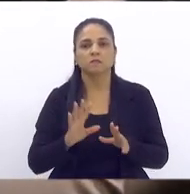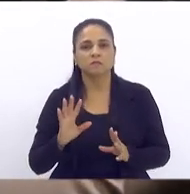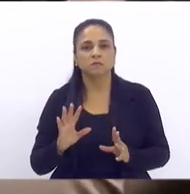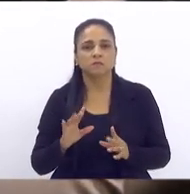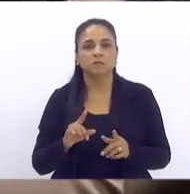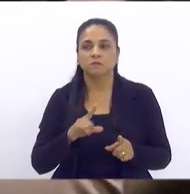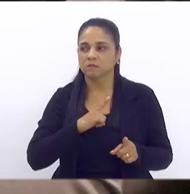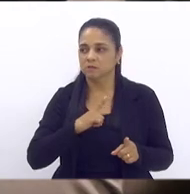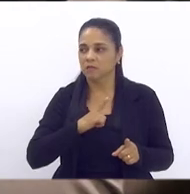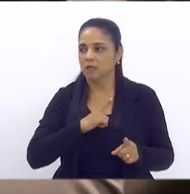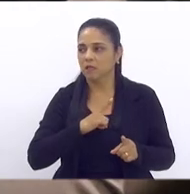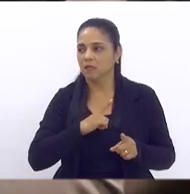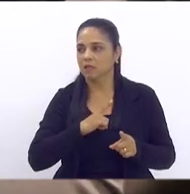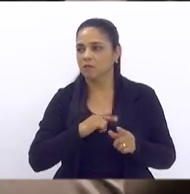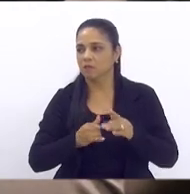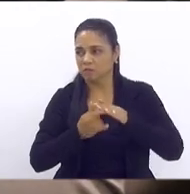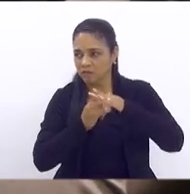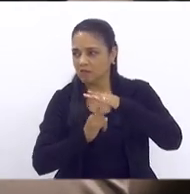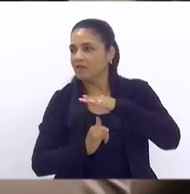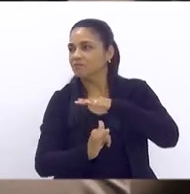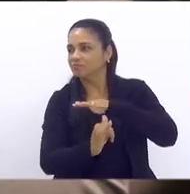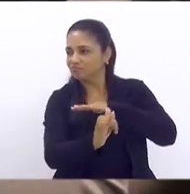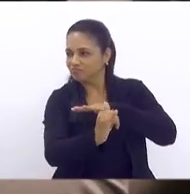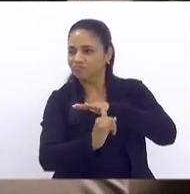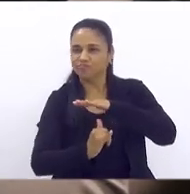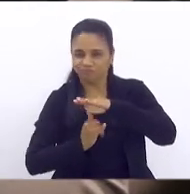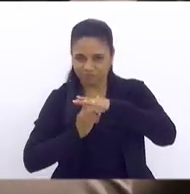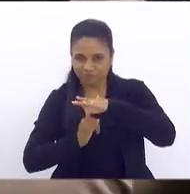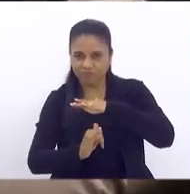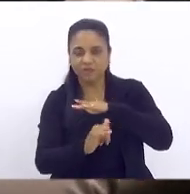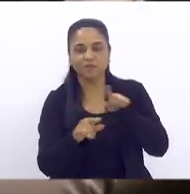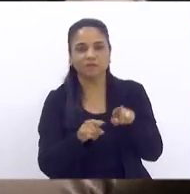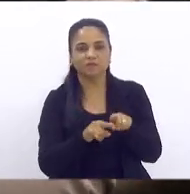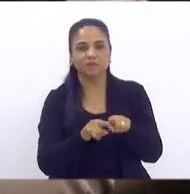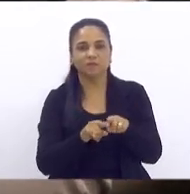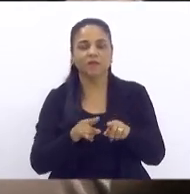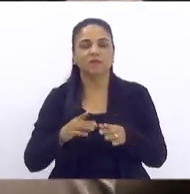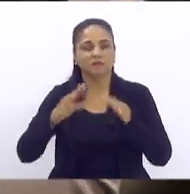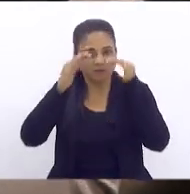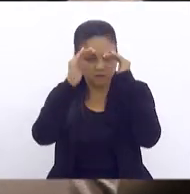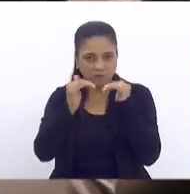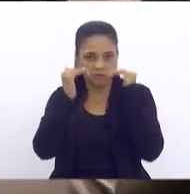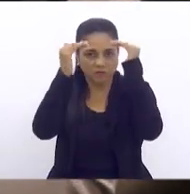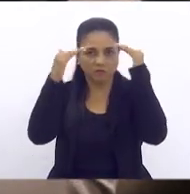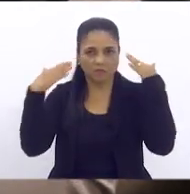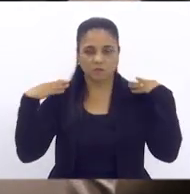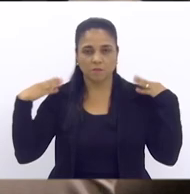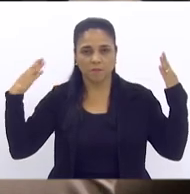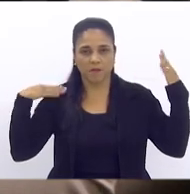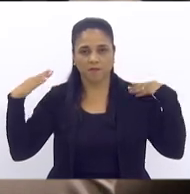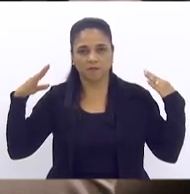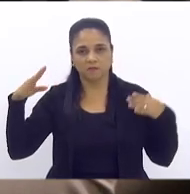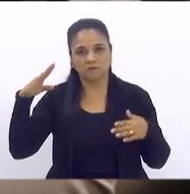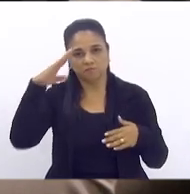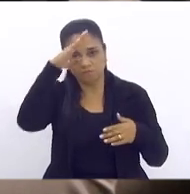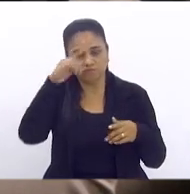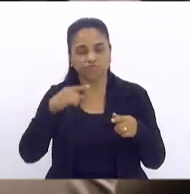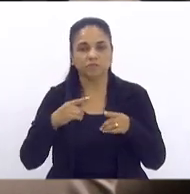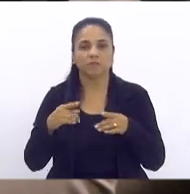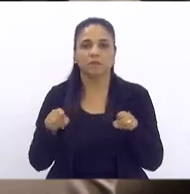isenção, dependerão da emissão de parecer da autoridade marítima, emitido por meio das